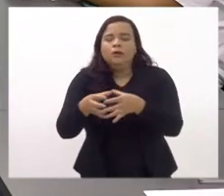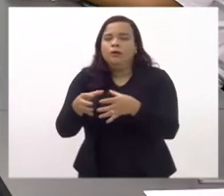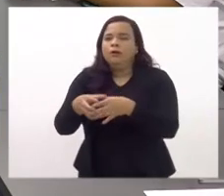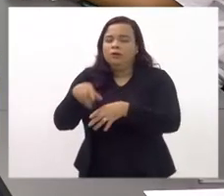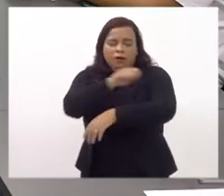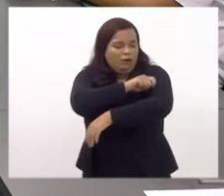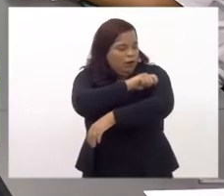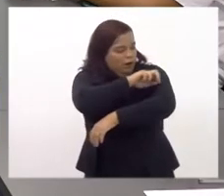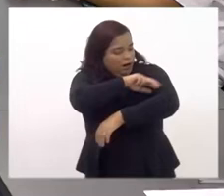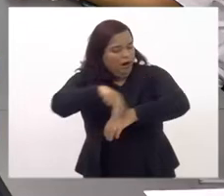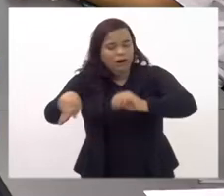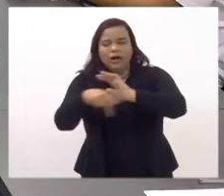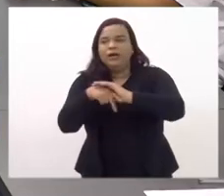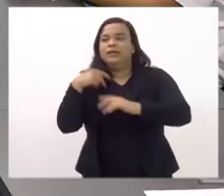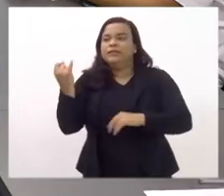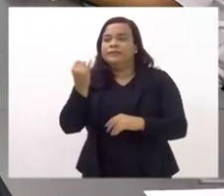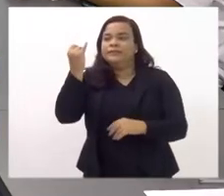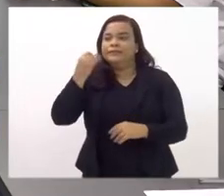e dos estudantes, né?